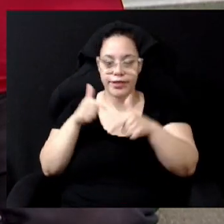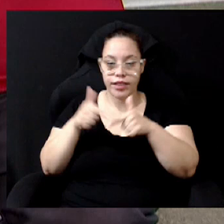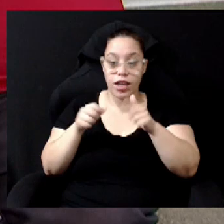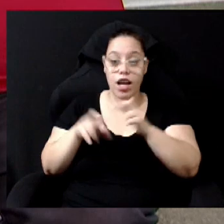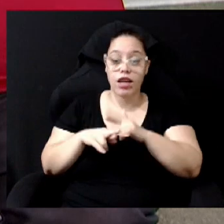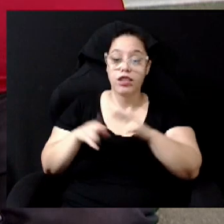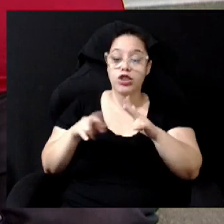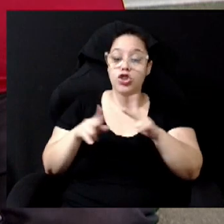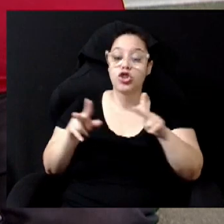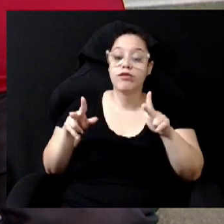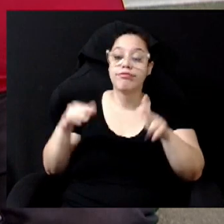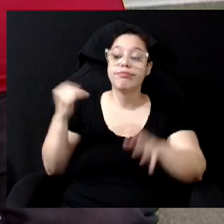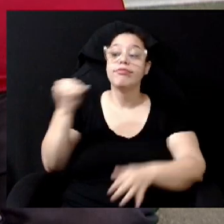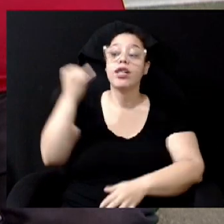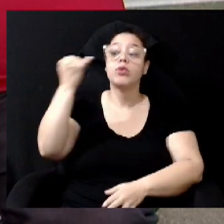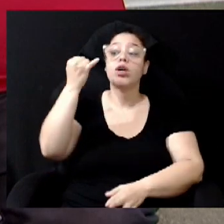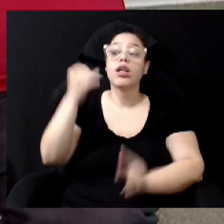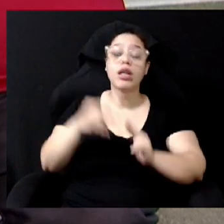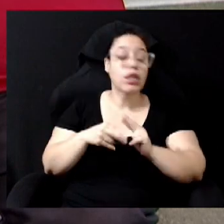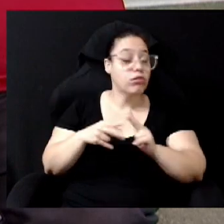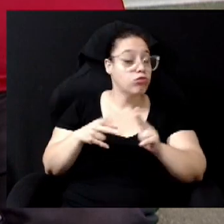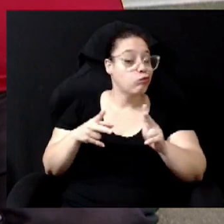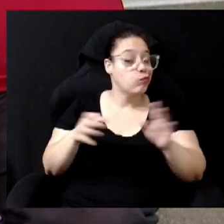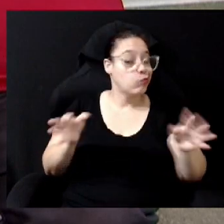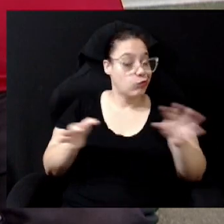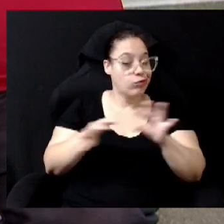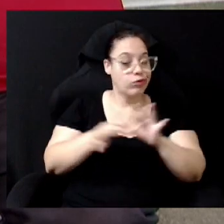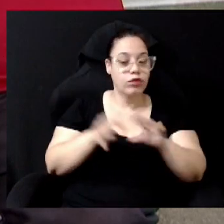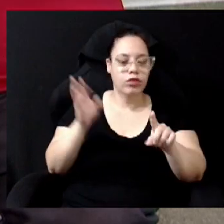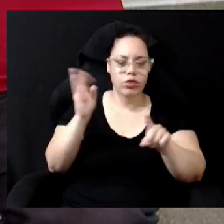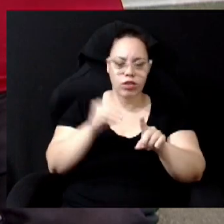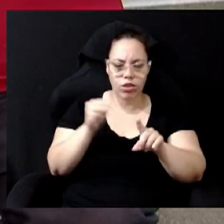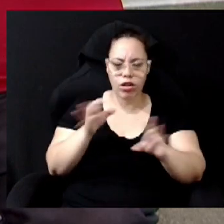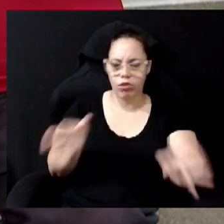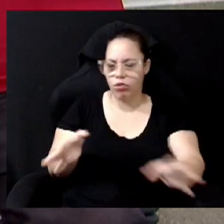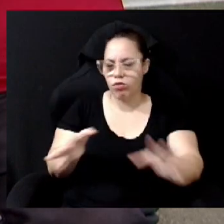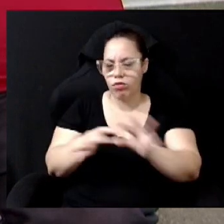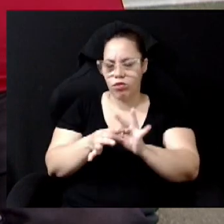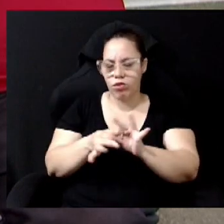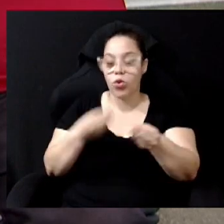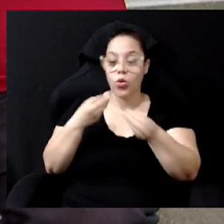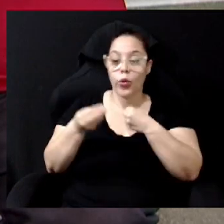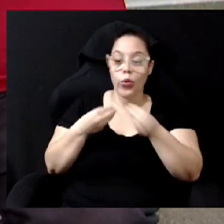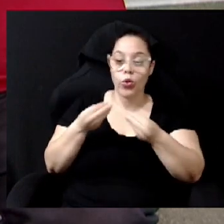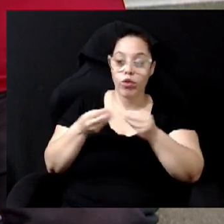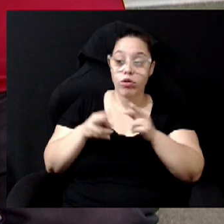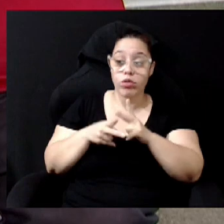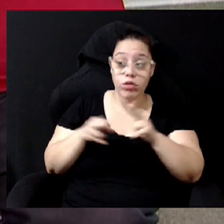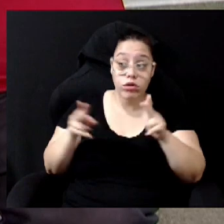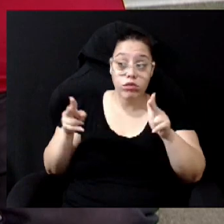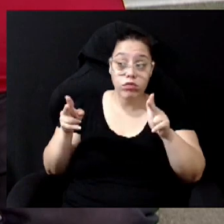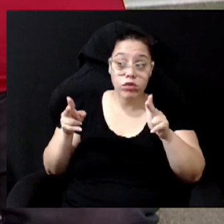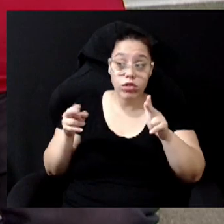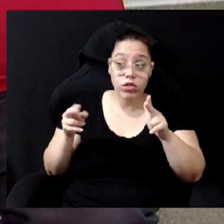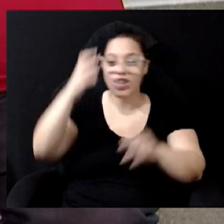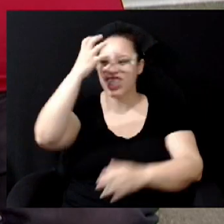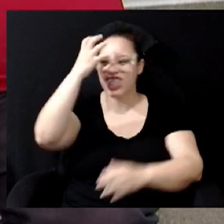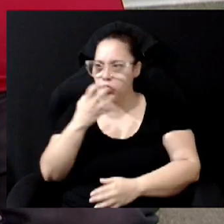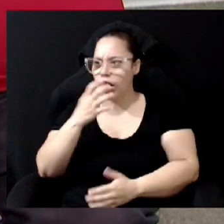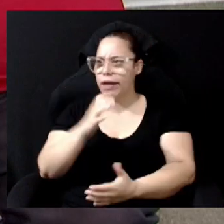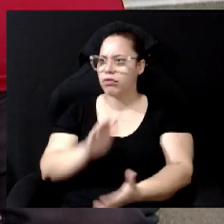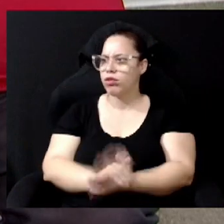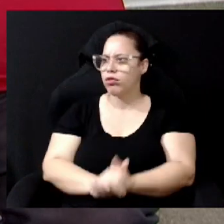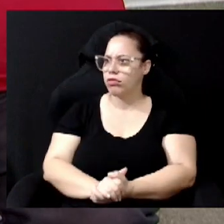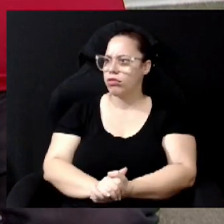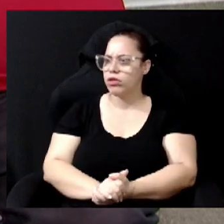importante ser diferente, a diferença que nos une, a vulnerabilidade é que nos une, mas como que nós vamos lidar com essa diferença? Quando você estiver com raiva. Porque a raiva é uma